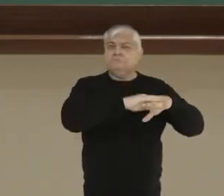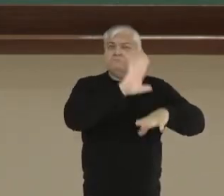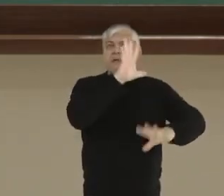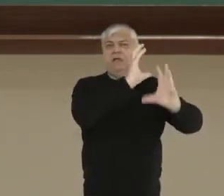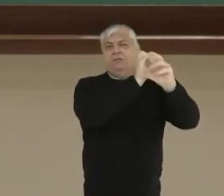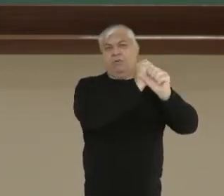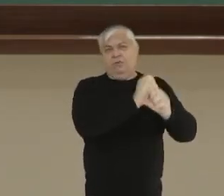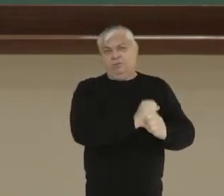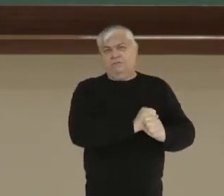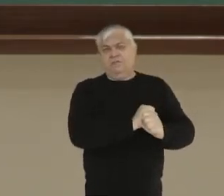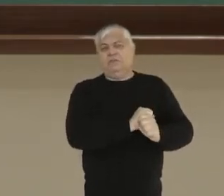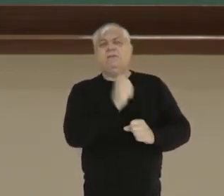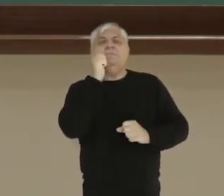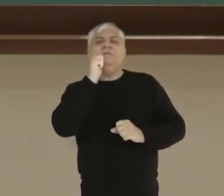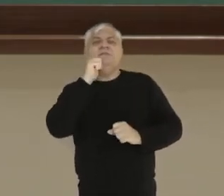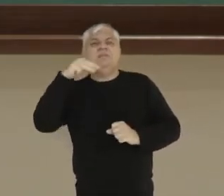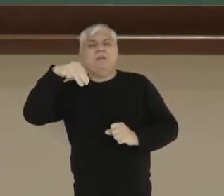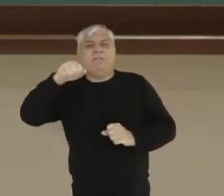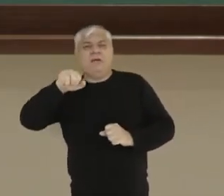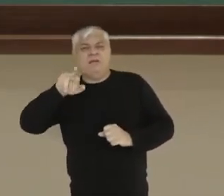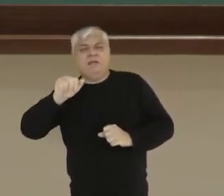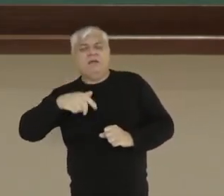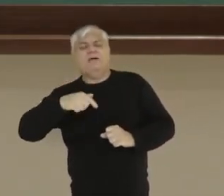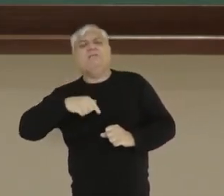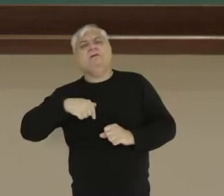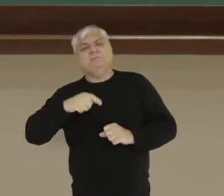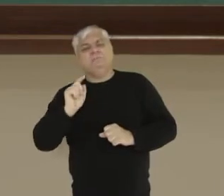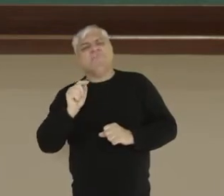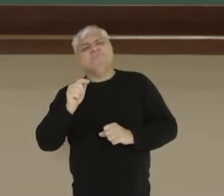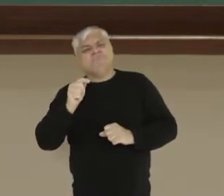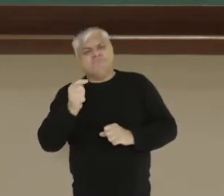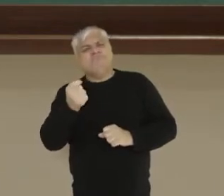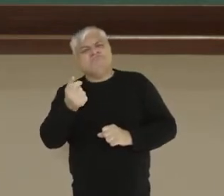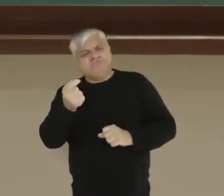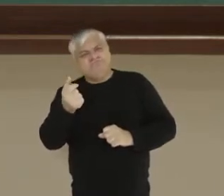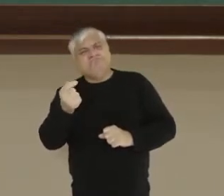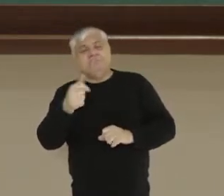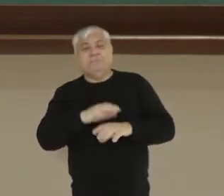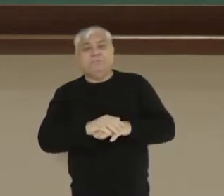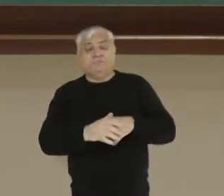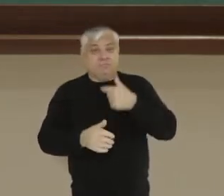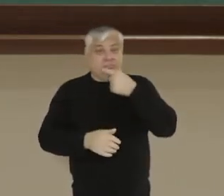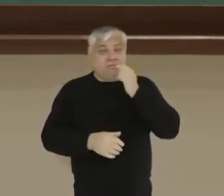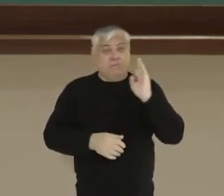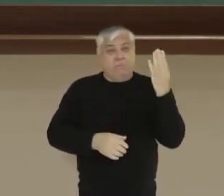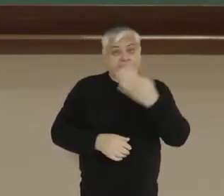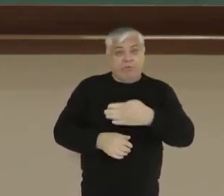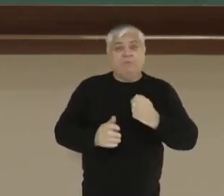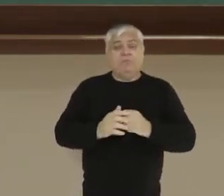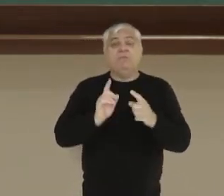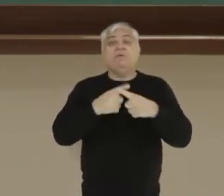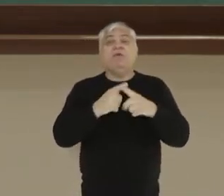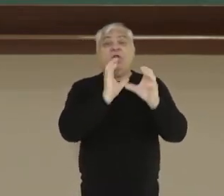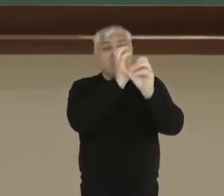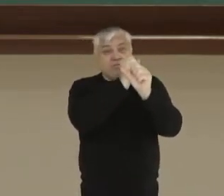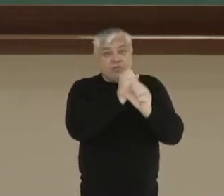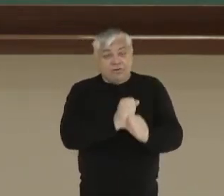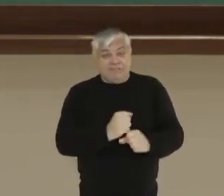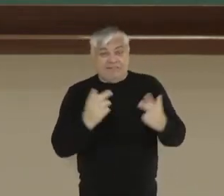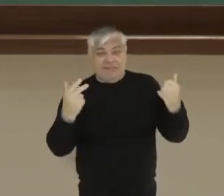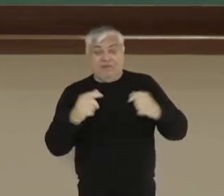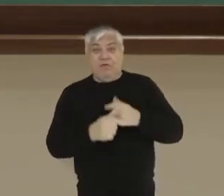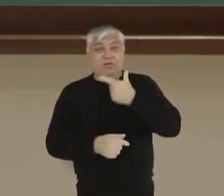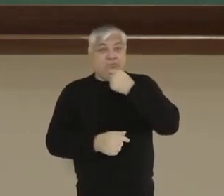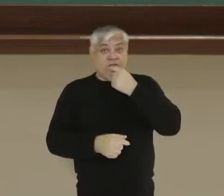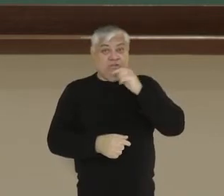do que a Mariana. Embora a média, a moda e a mediana sejam as mesmas, repare que o Lucas, ele